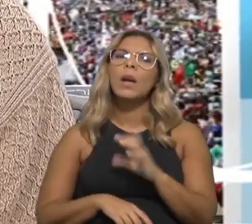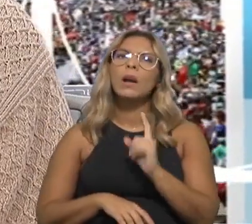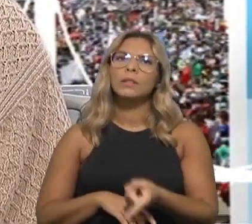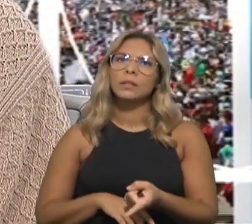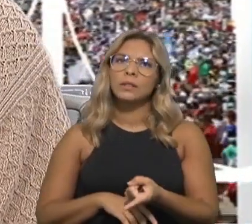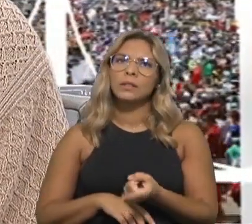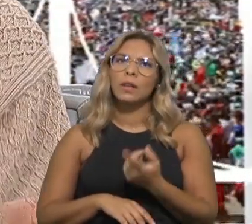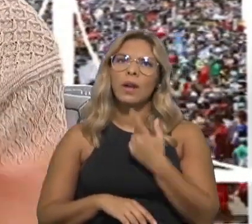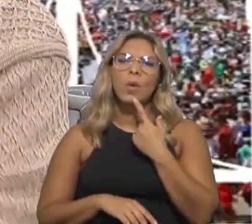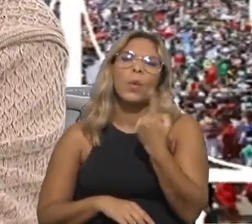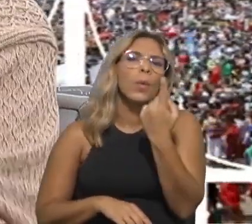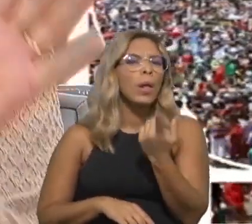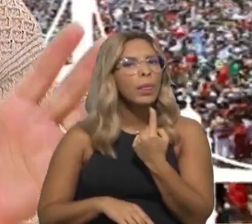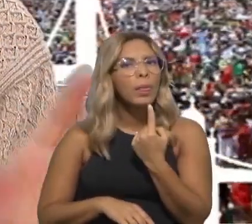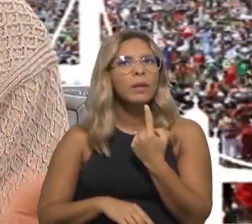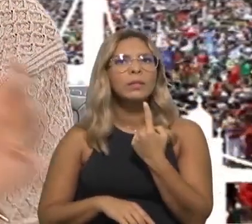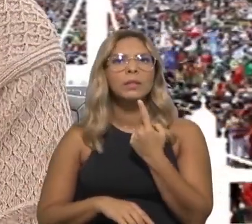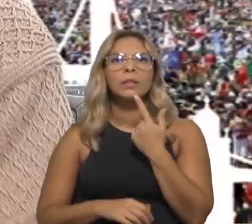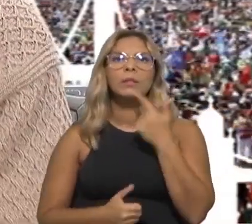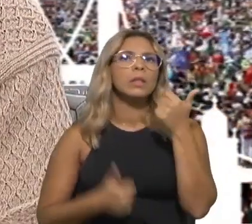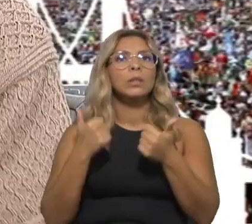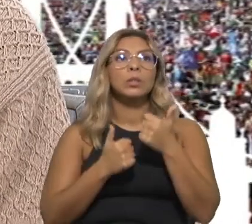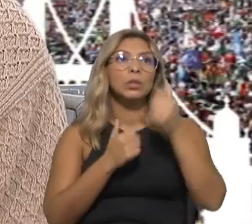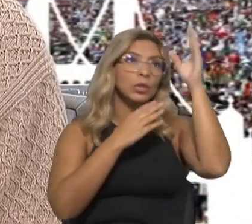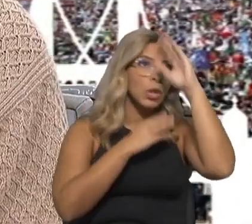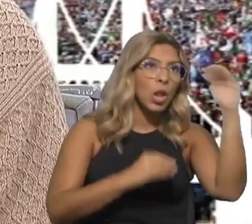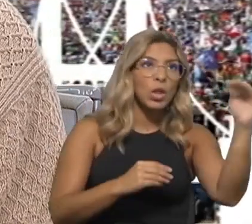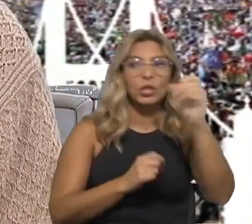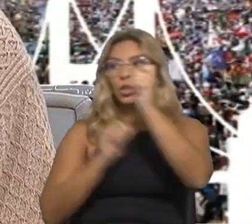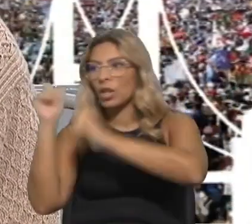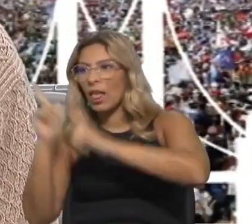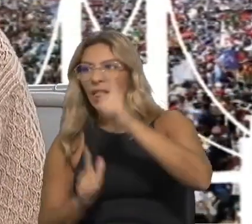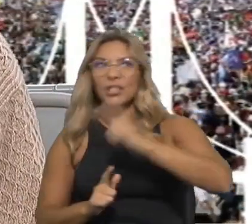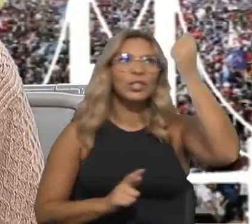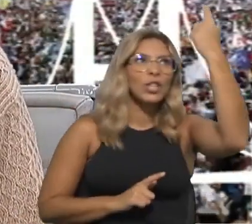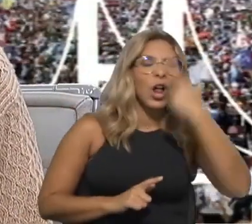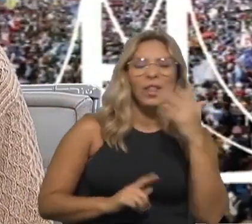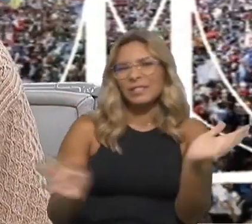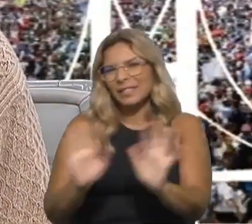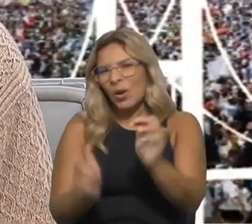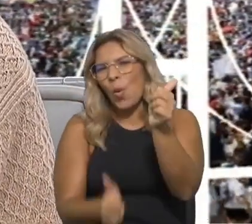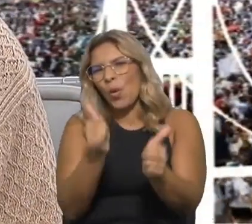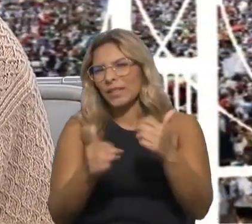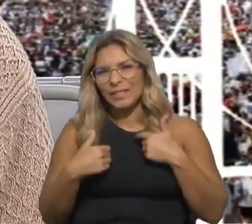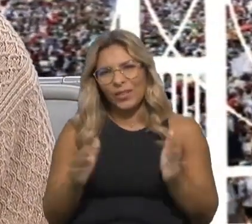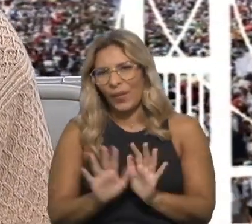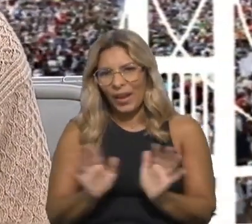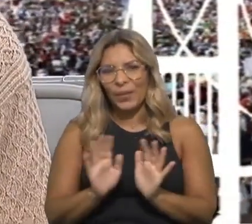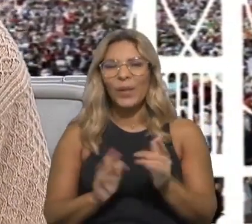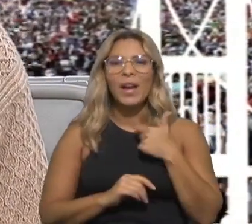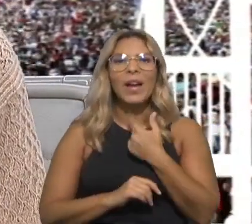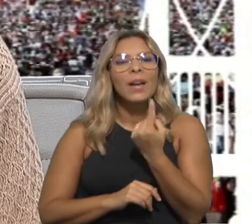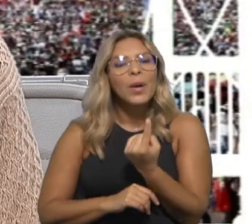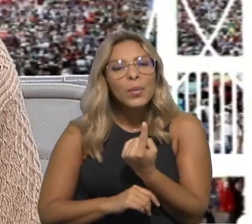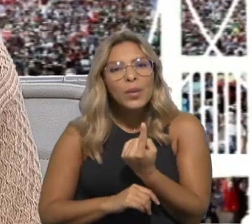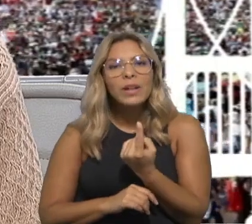pequena lanterna não quero concorrer com o sol nem com a lua nem com as estrelas quero quero acender essa lanterna para